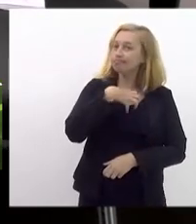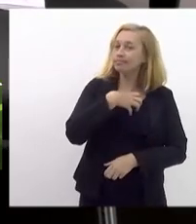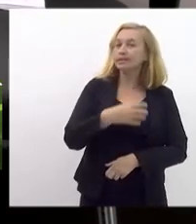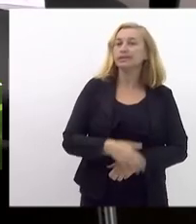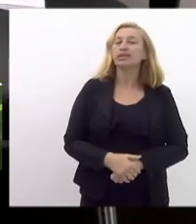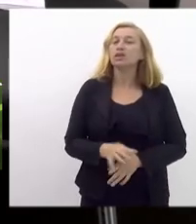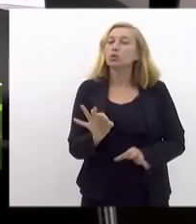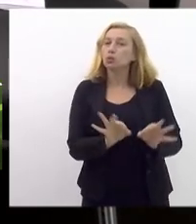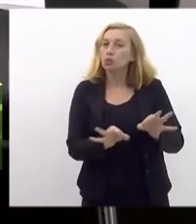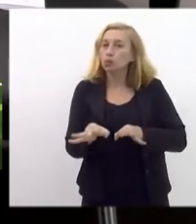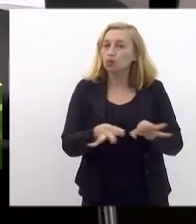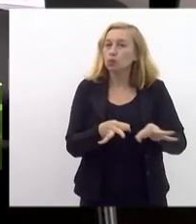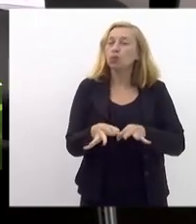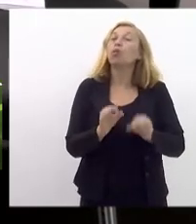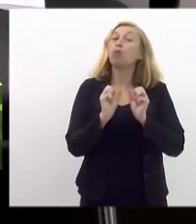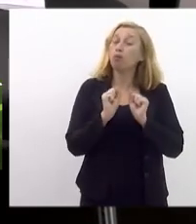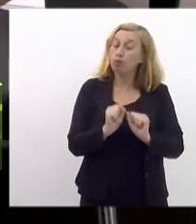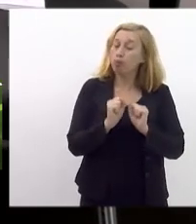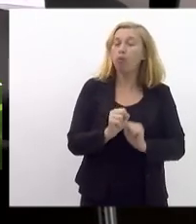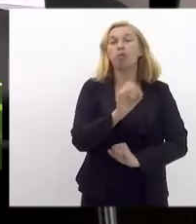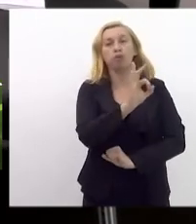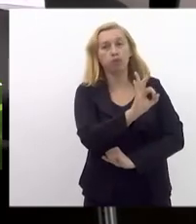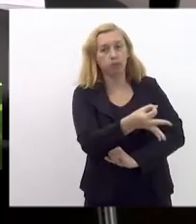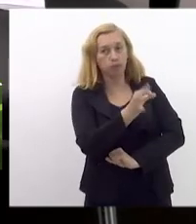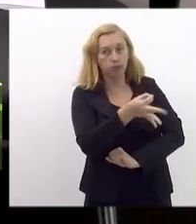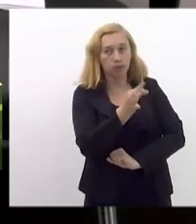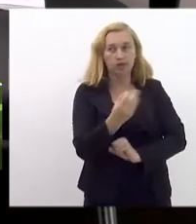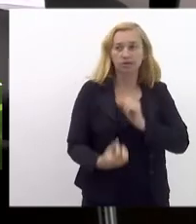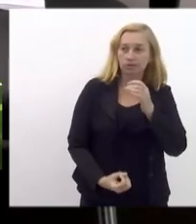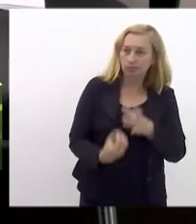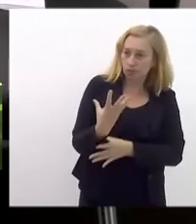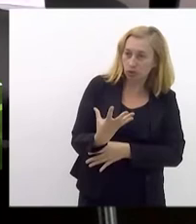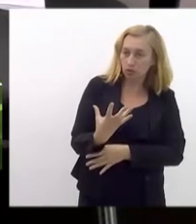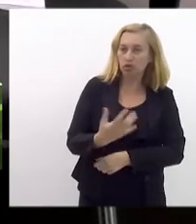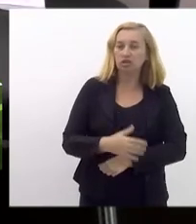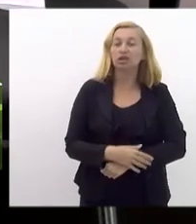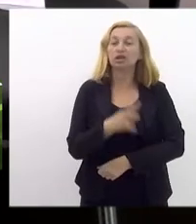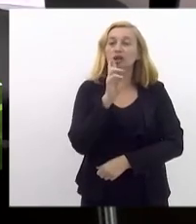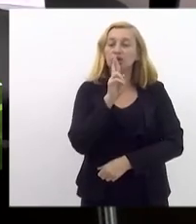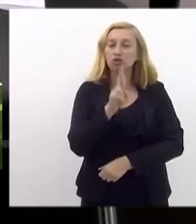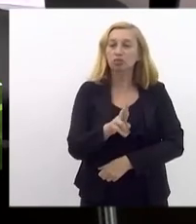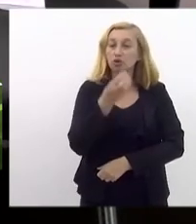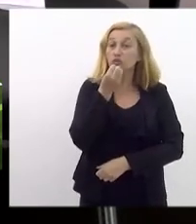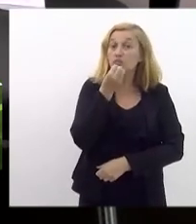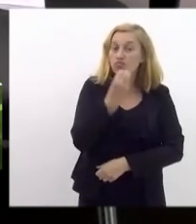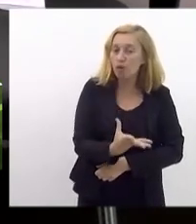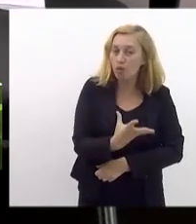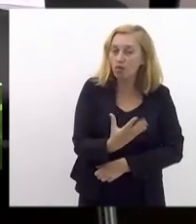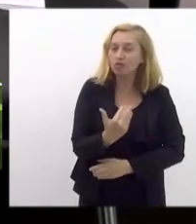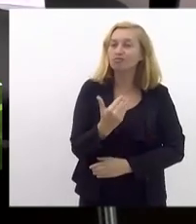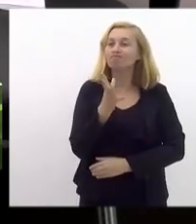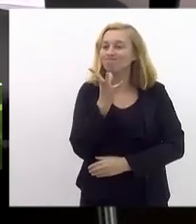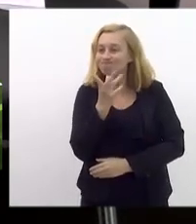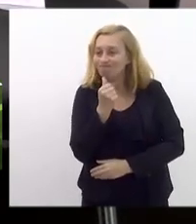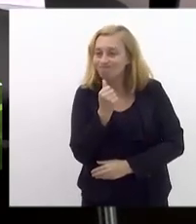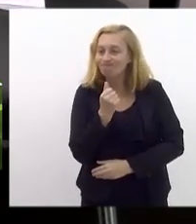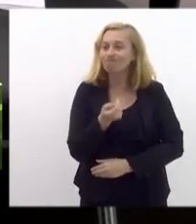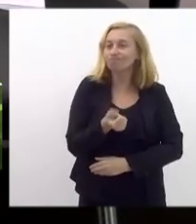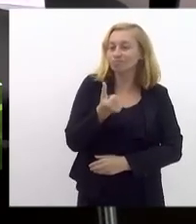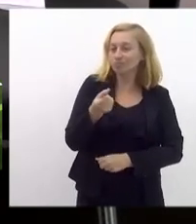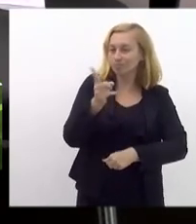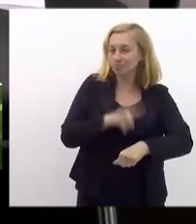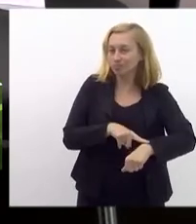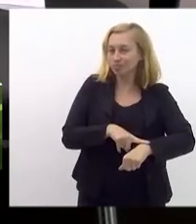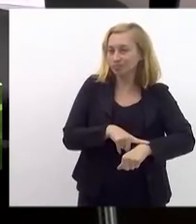o planejamento possa, de fato, produzir resultados positivos e duradouros aqui no Estado do